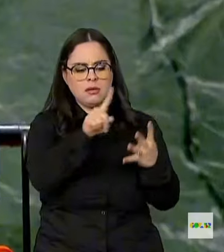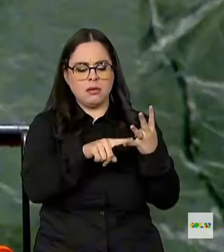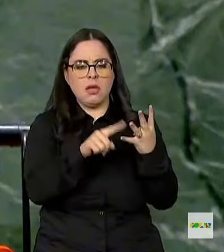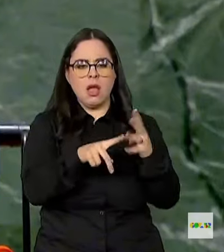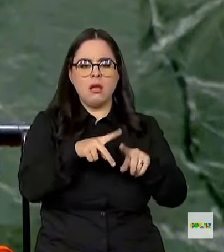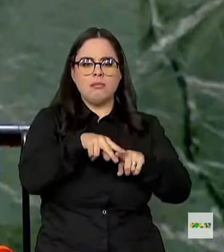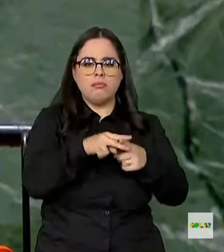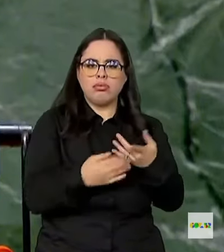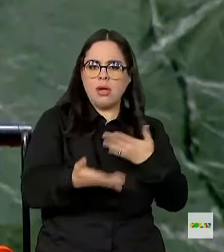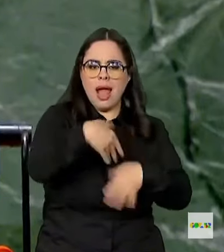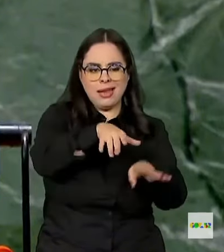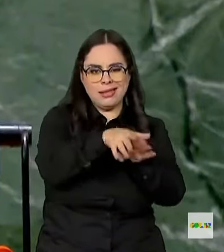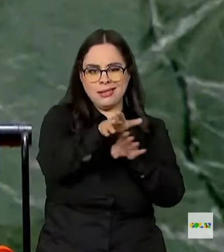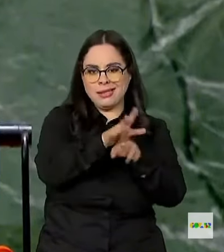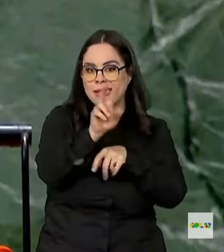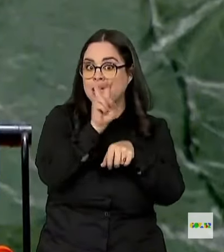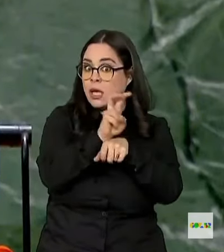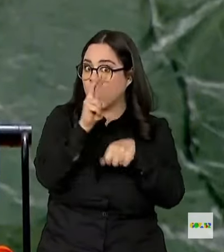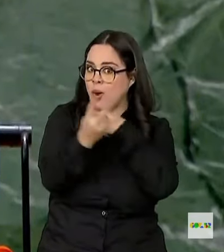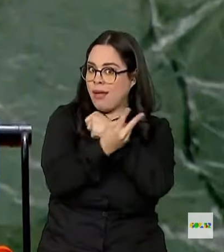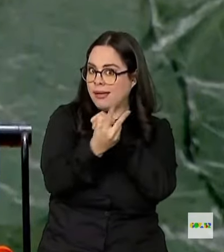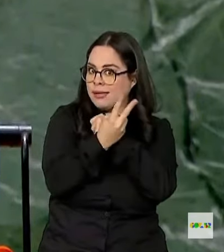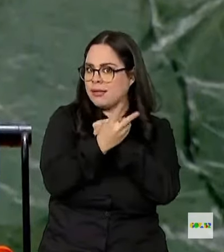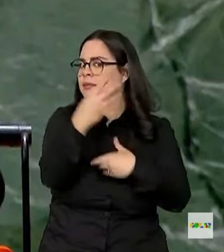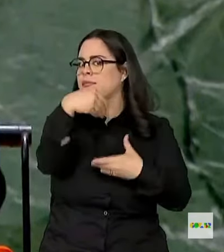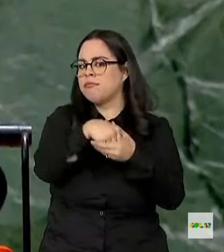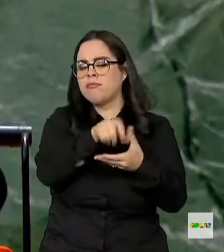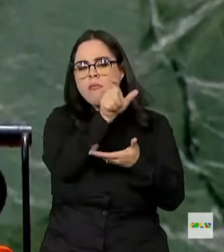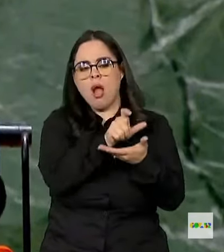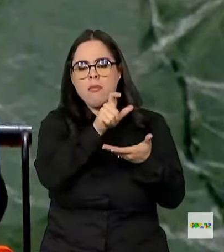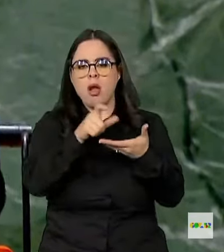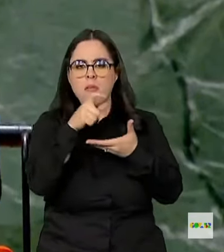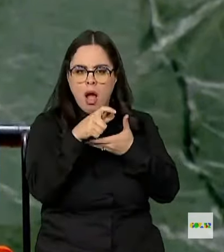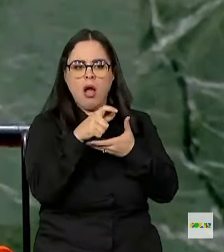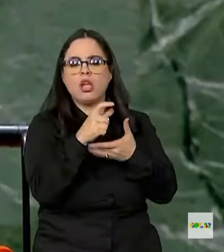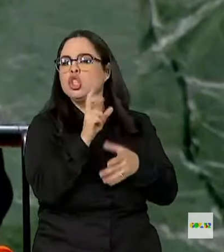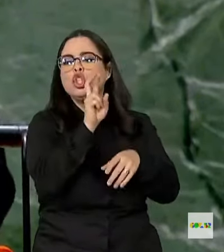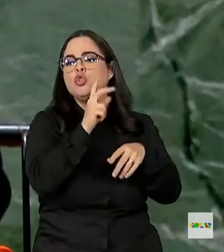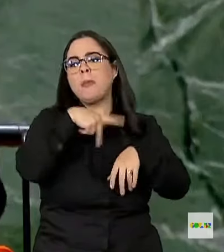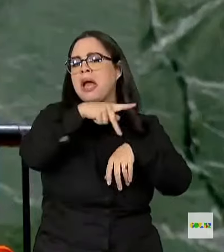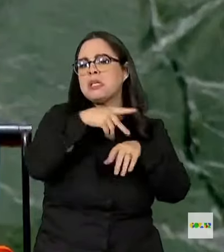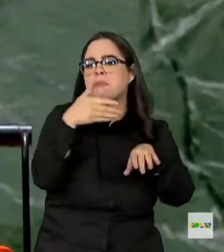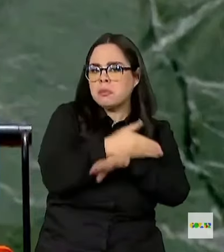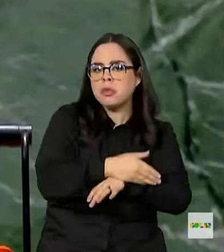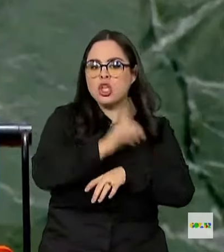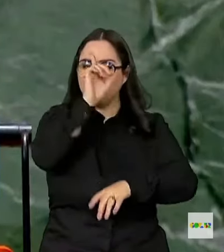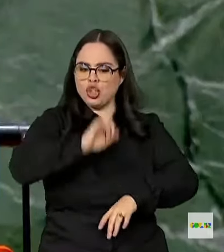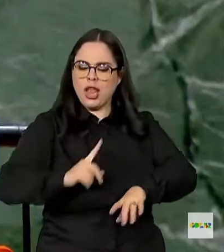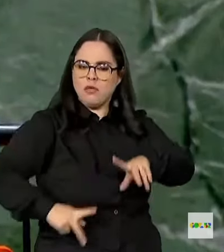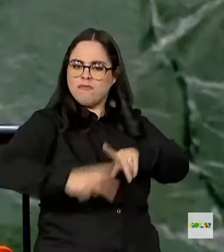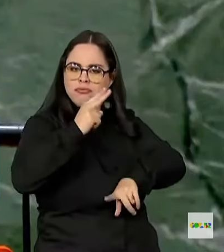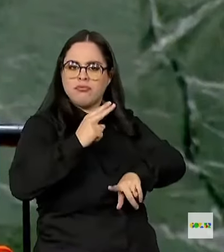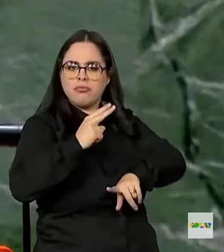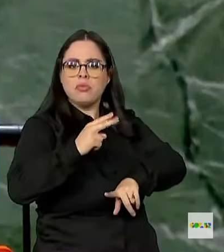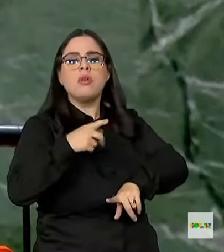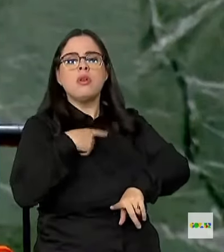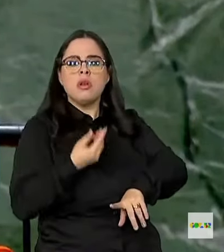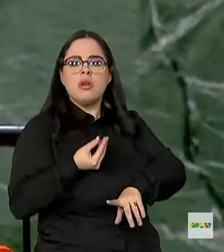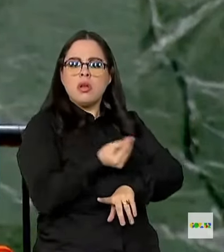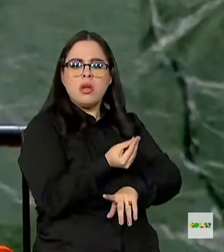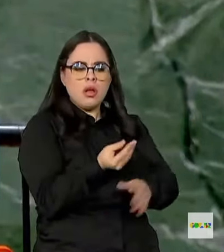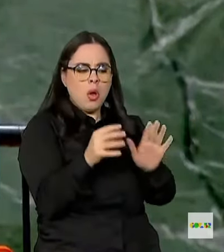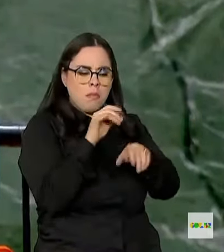Segurança, com foco em sua composição, método de trabalho, direito de veto, de modo a torná-la